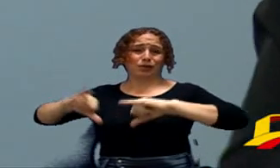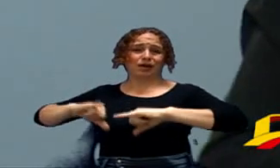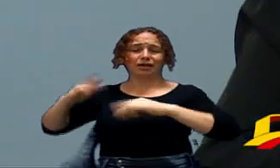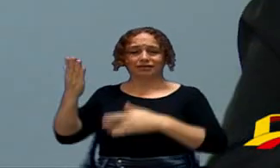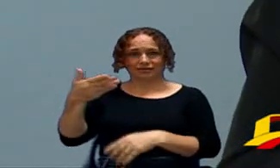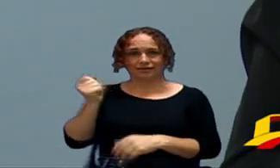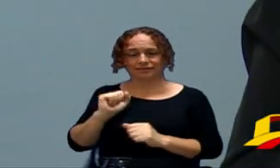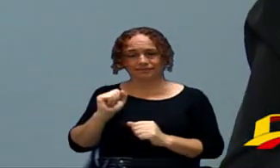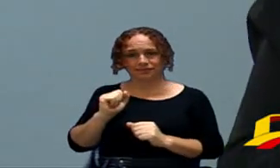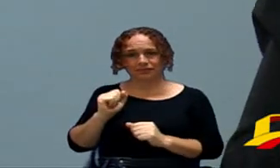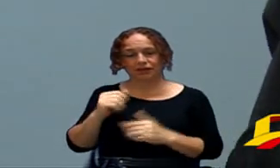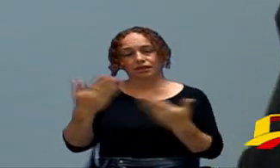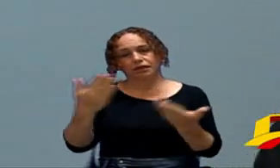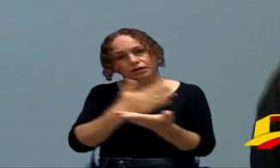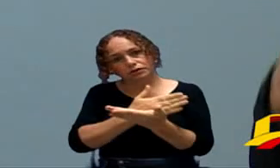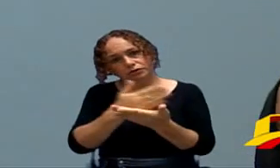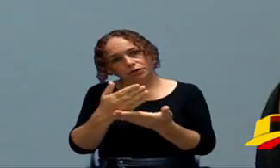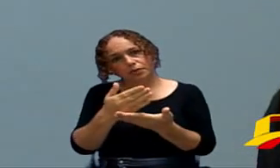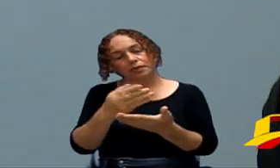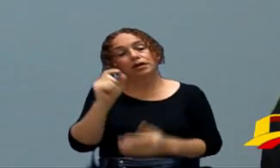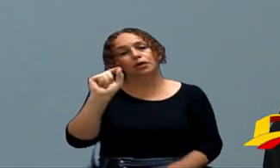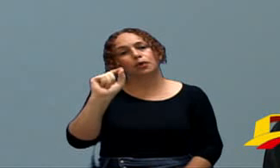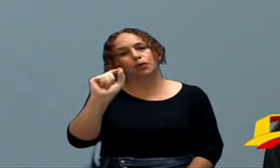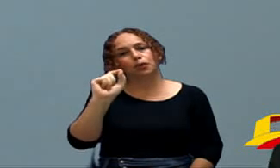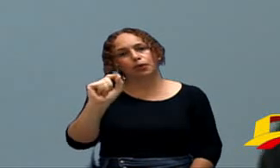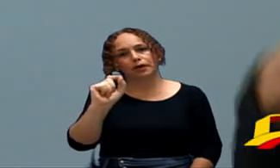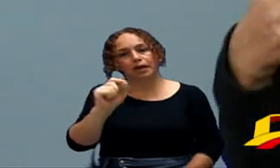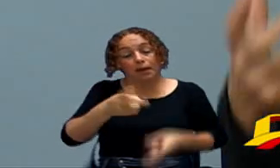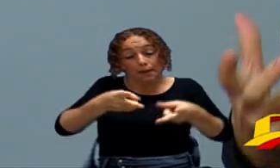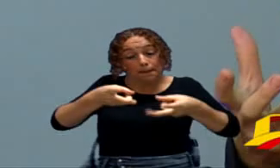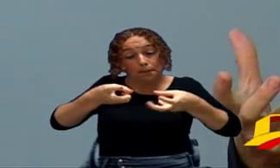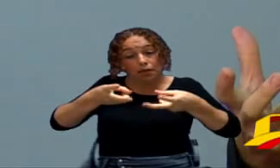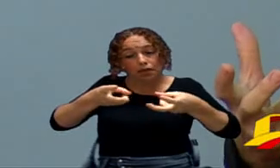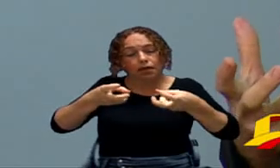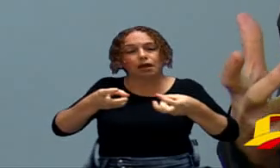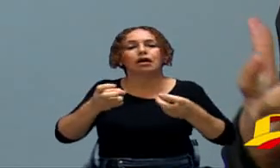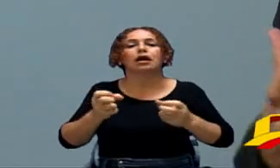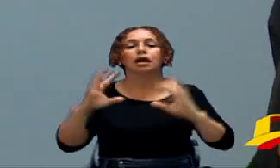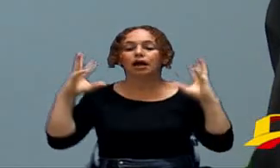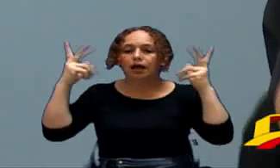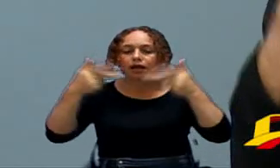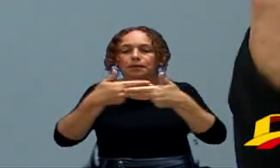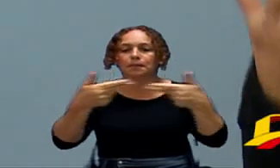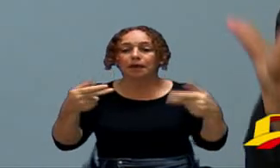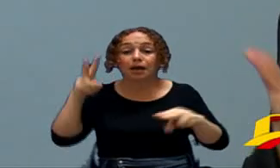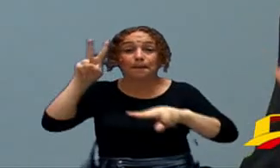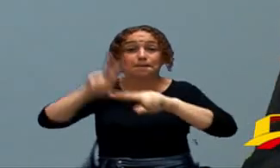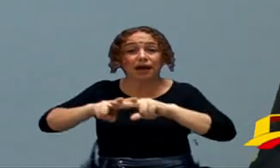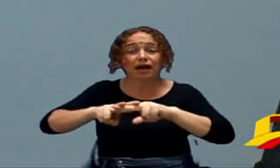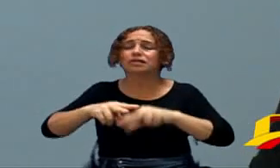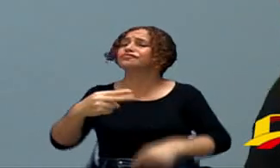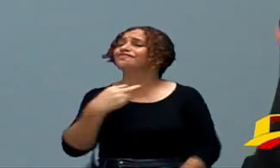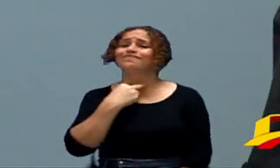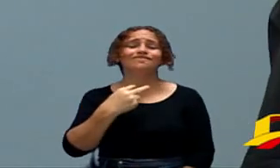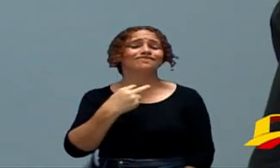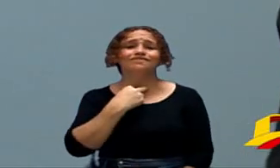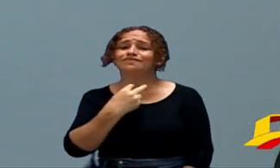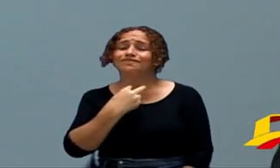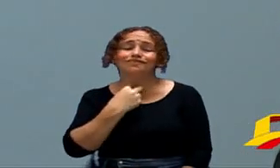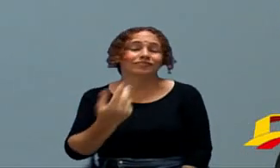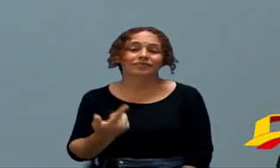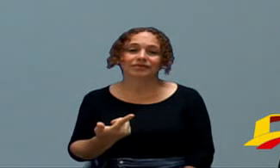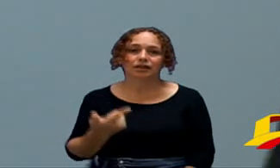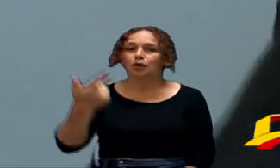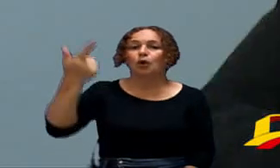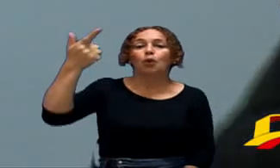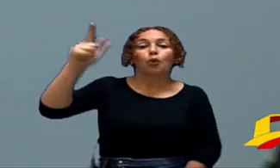né, dessa visão de deixar os animais confinados. Então, é um outro patamar, né, que a gente vem discutindo